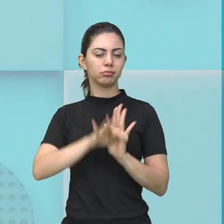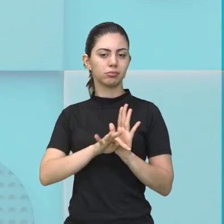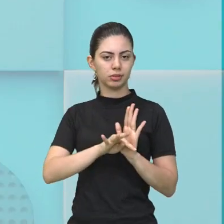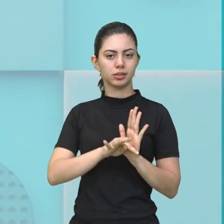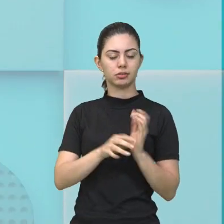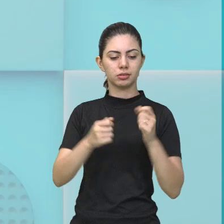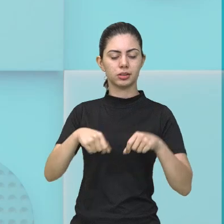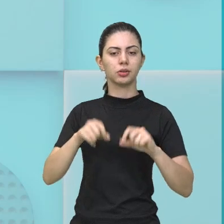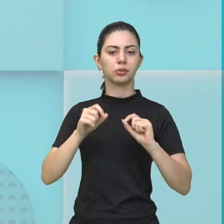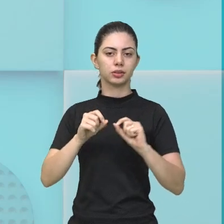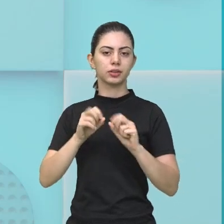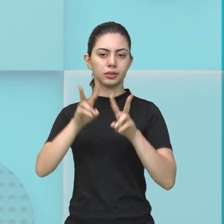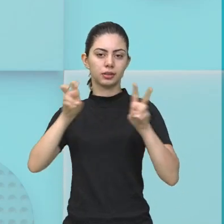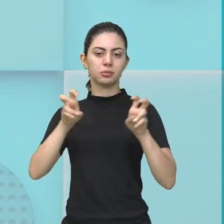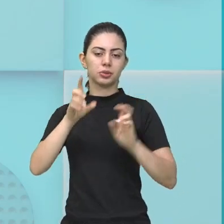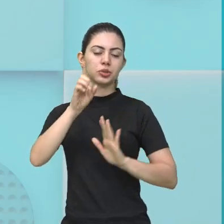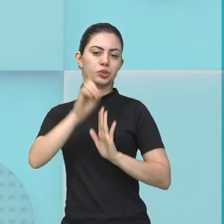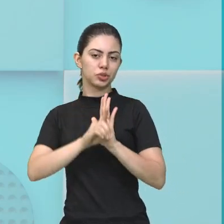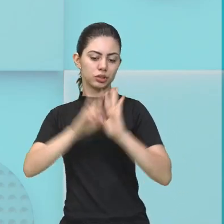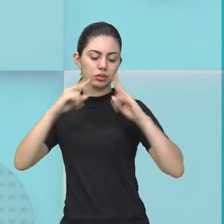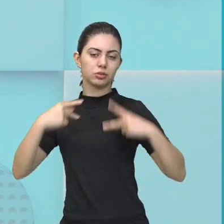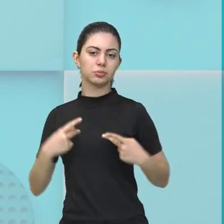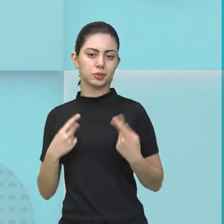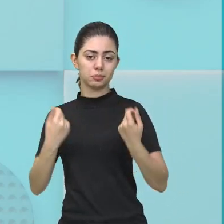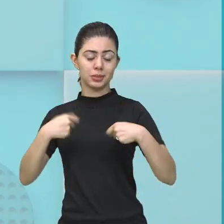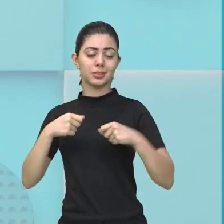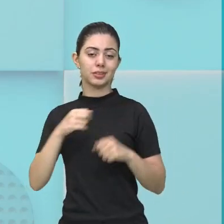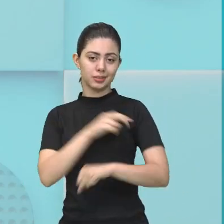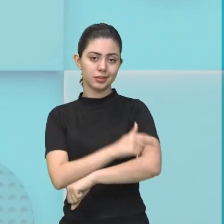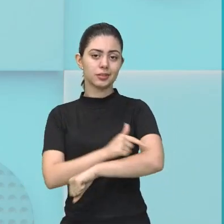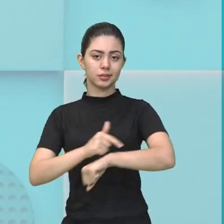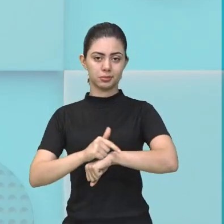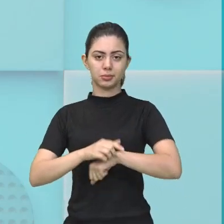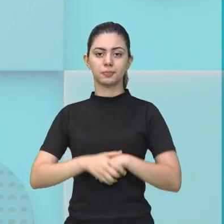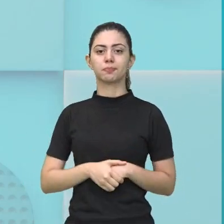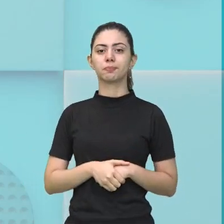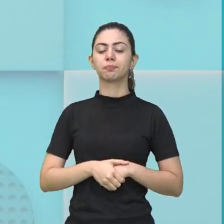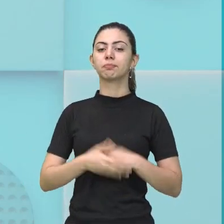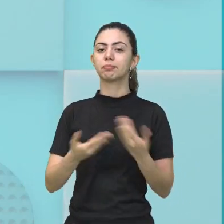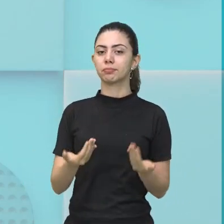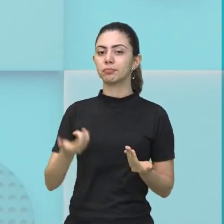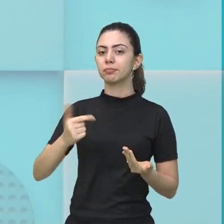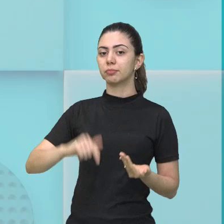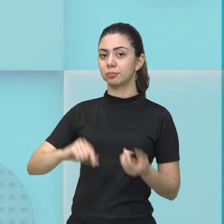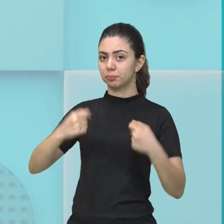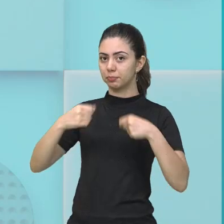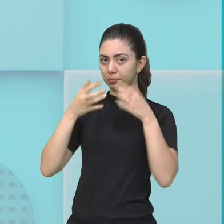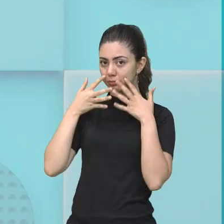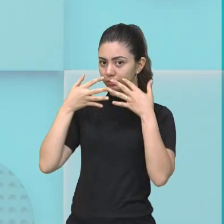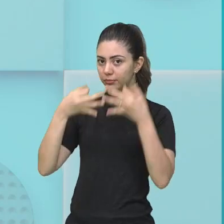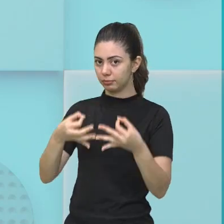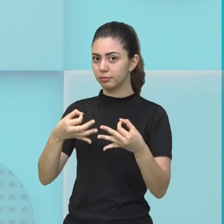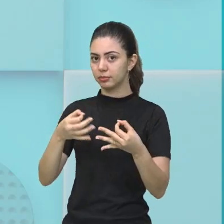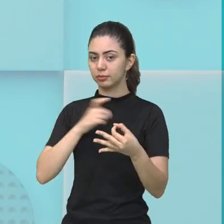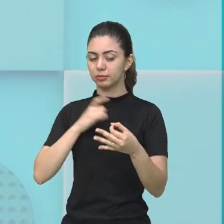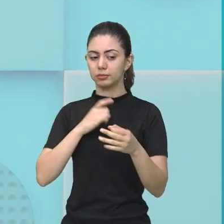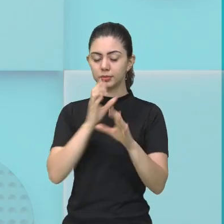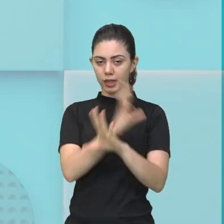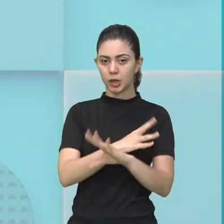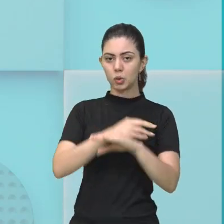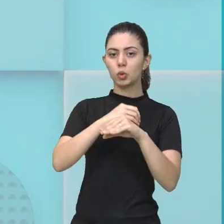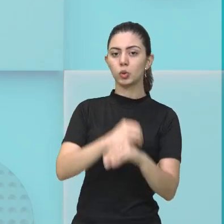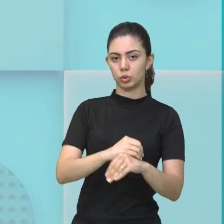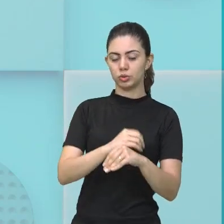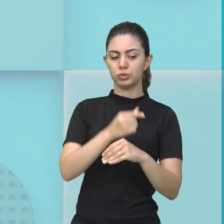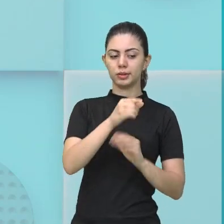os direitos humanos sejam respeitados, para que todos esses elementos sejam respeitados. E, mais uma vez, atenção para essas conexões que o texto faz, como o